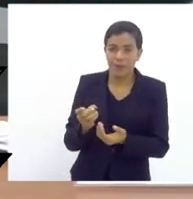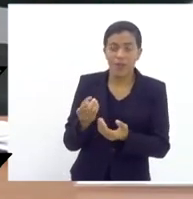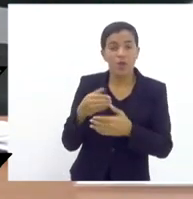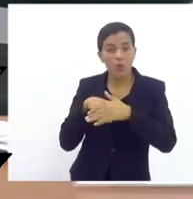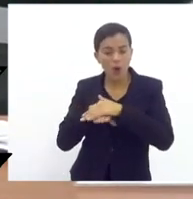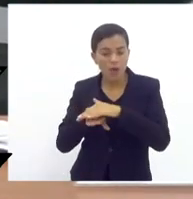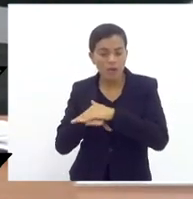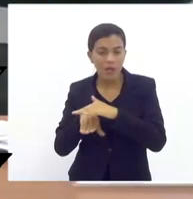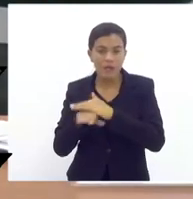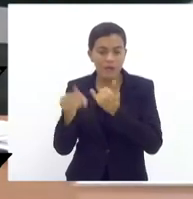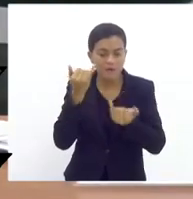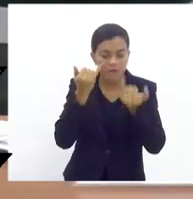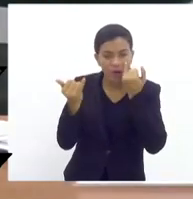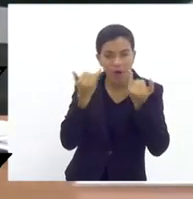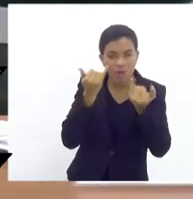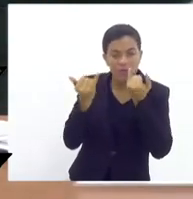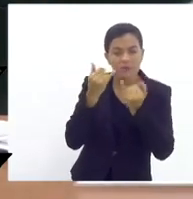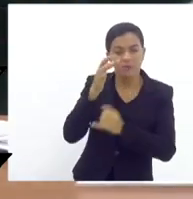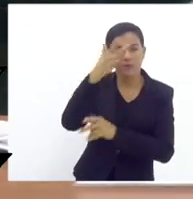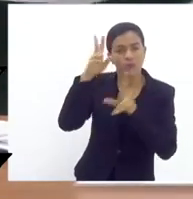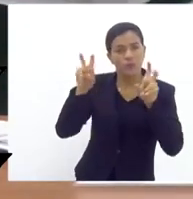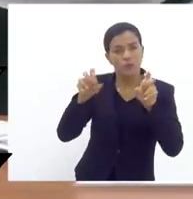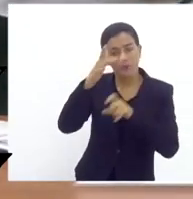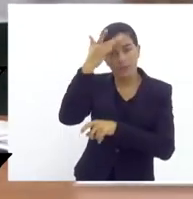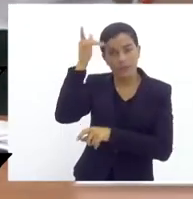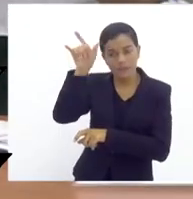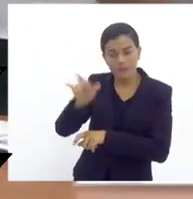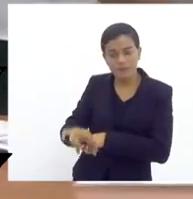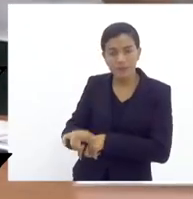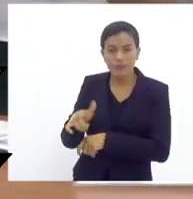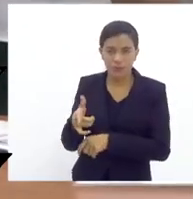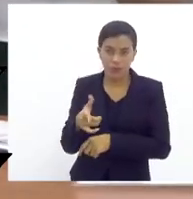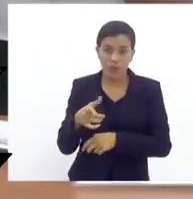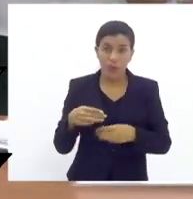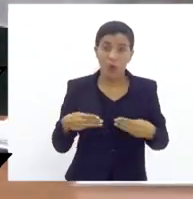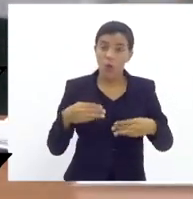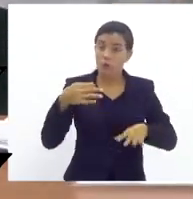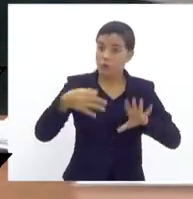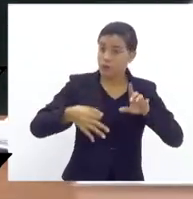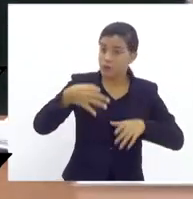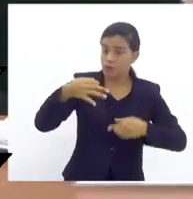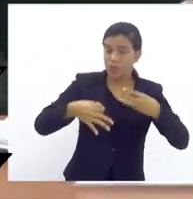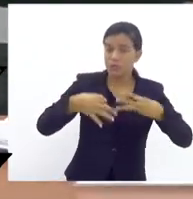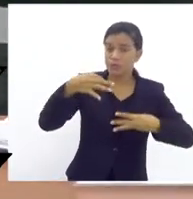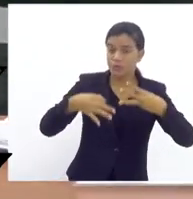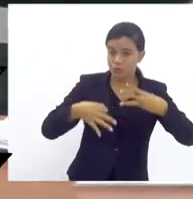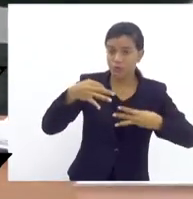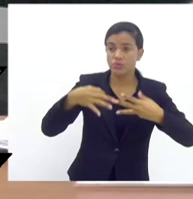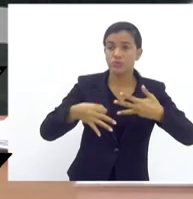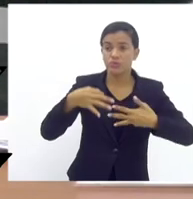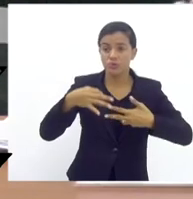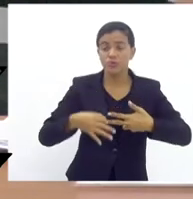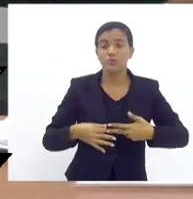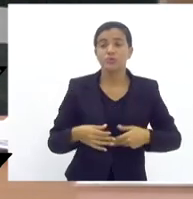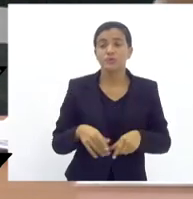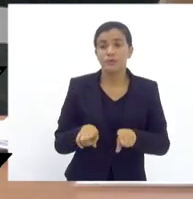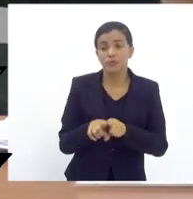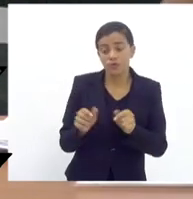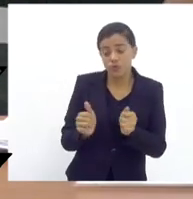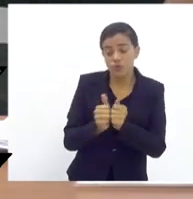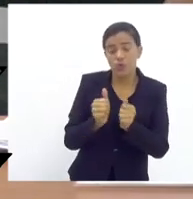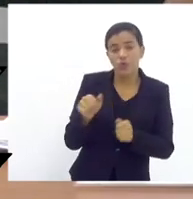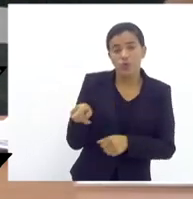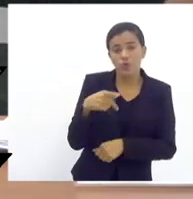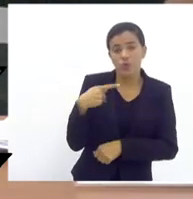sobre a segurança desse refugiado política que inclusive o Ministério da Justiça vem espelhando e juntamente com pastor Henrique